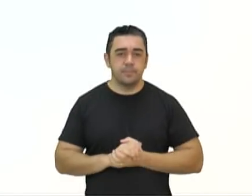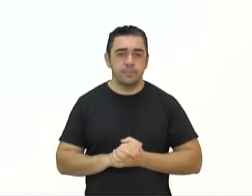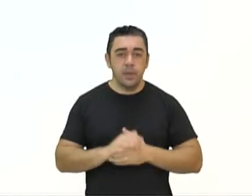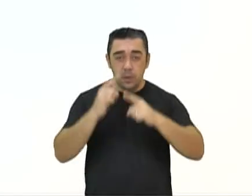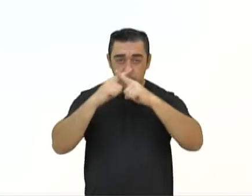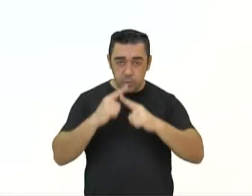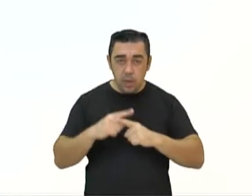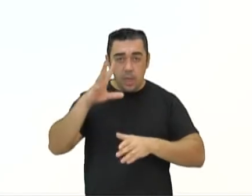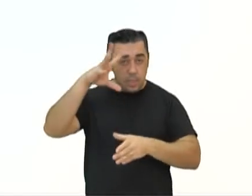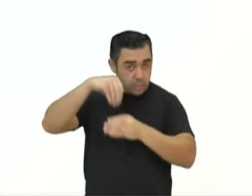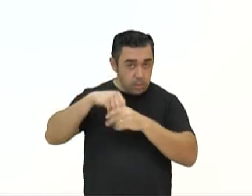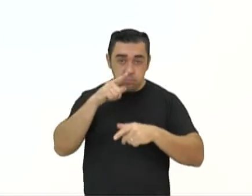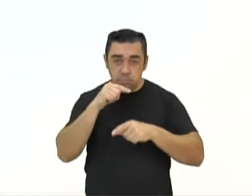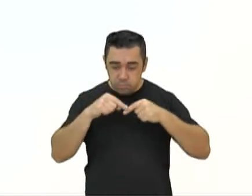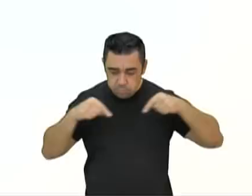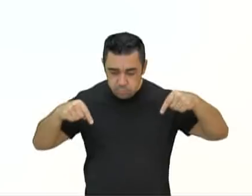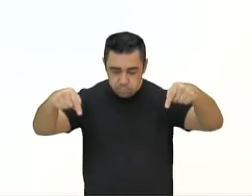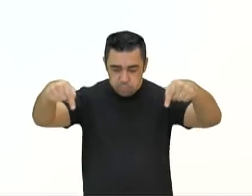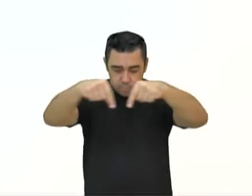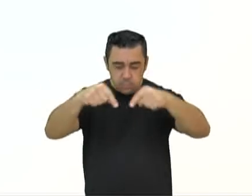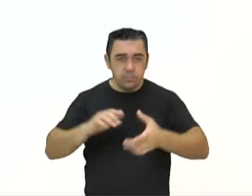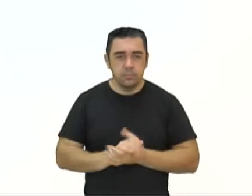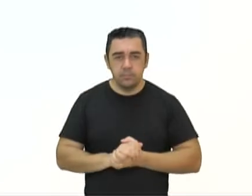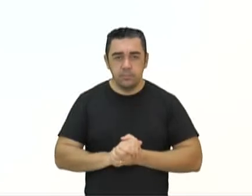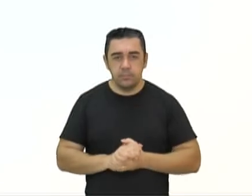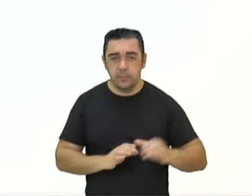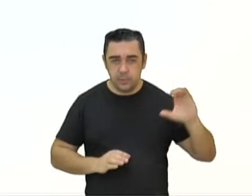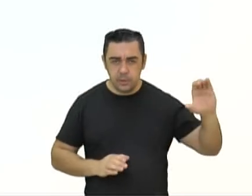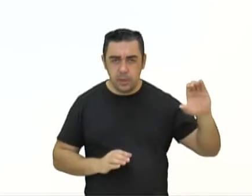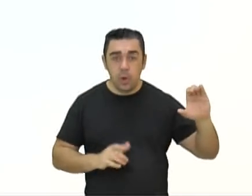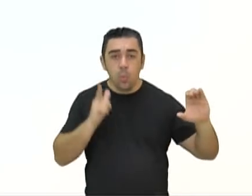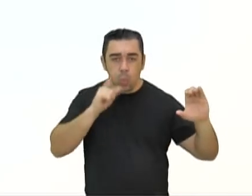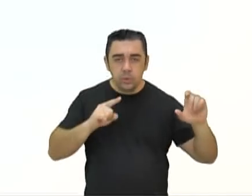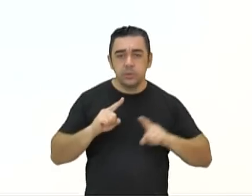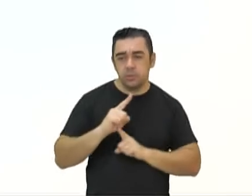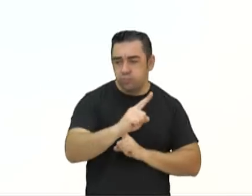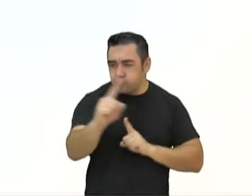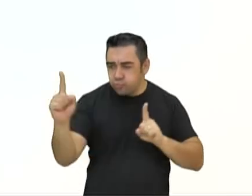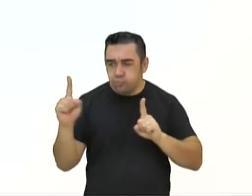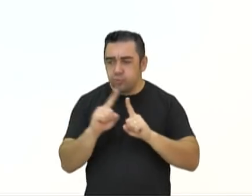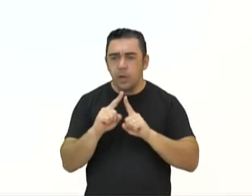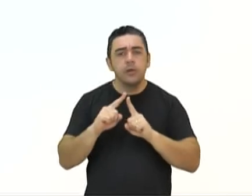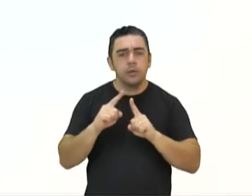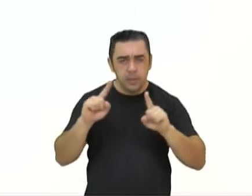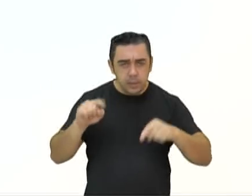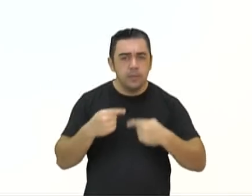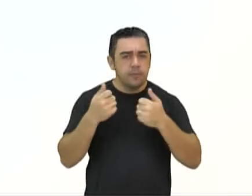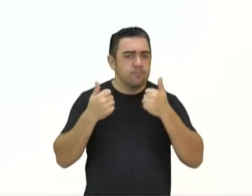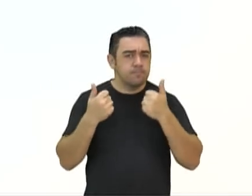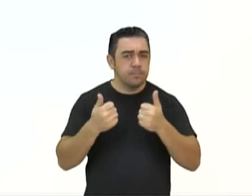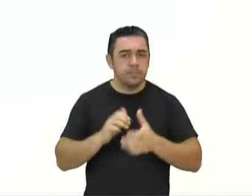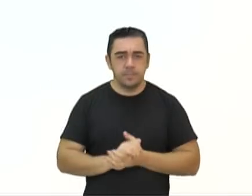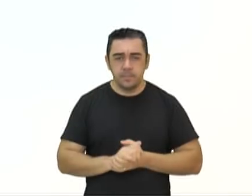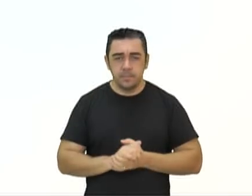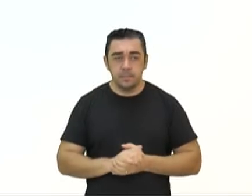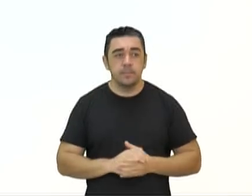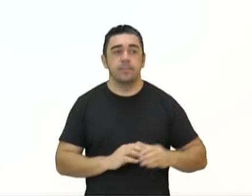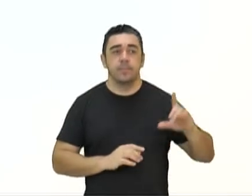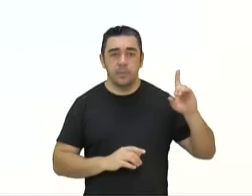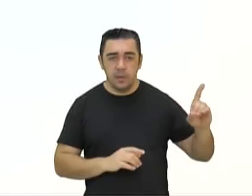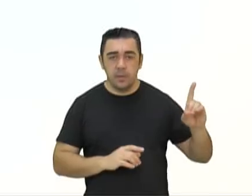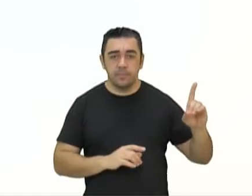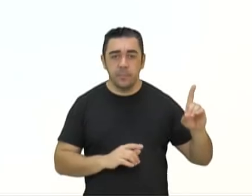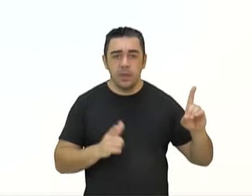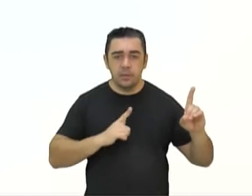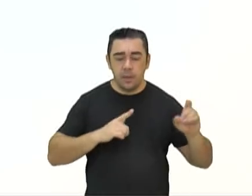em piscinas? Completar a prova já é um grande desafio? A travessia do Canal da Mancha